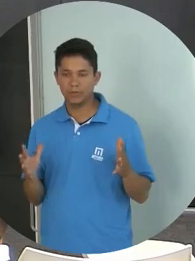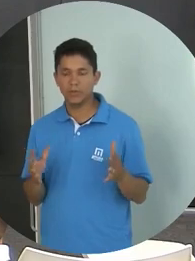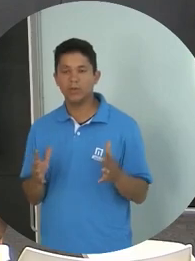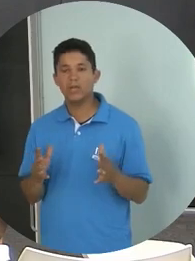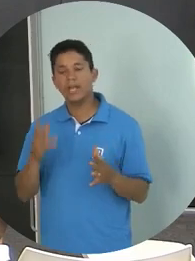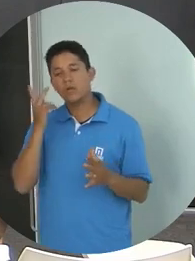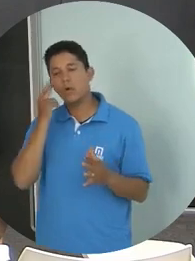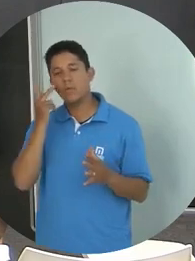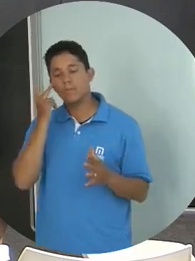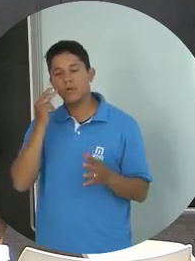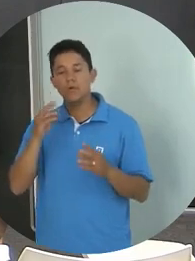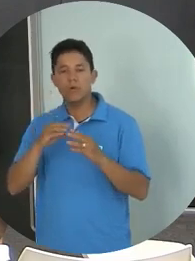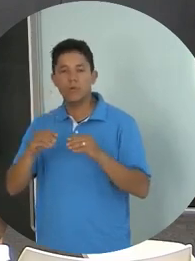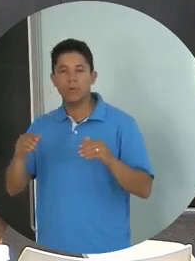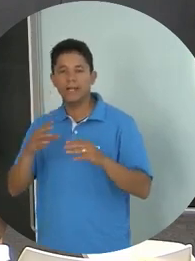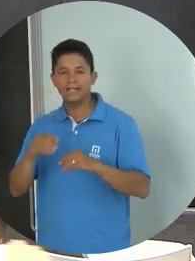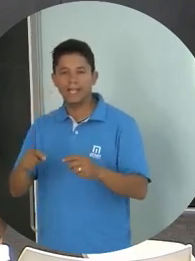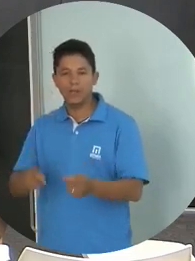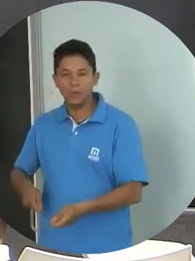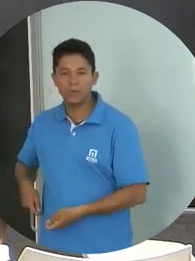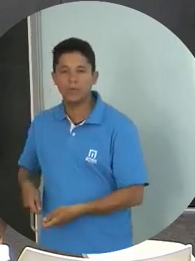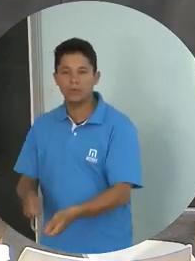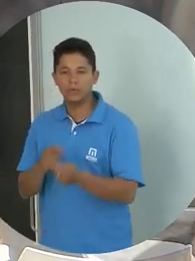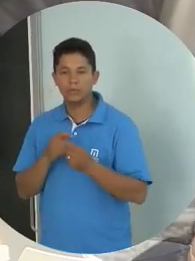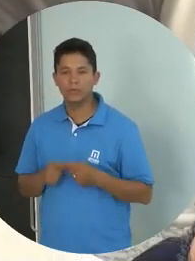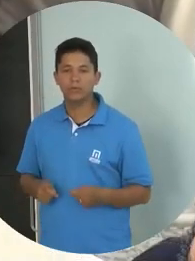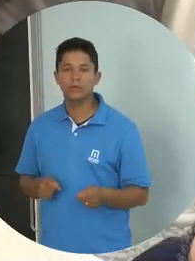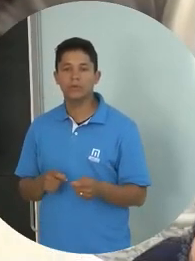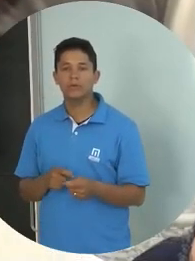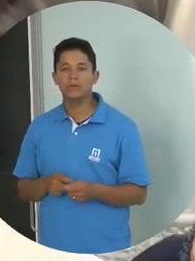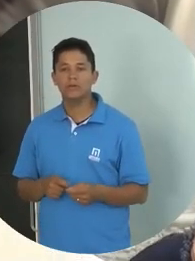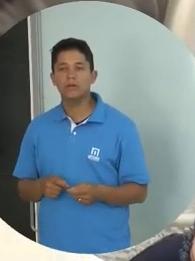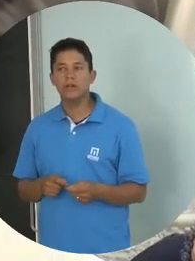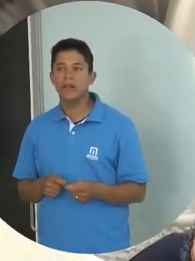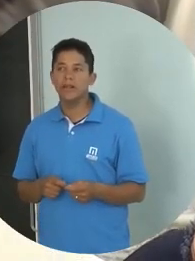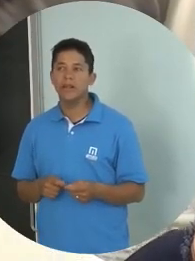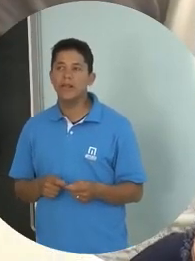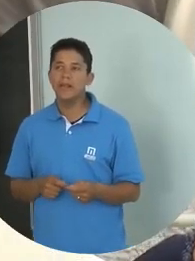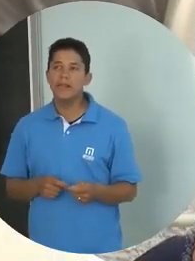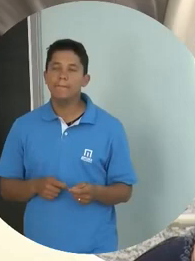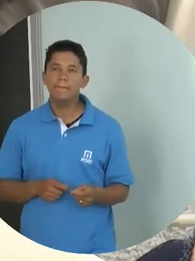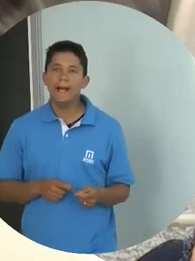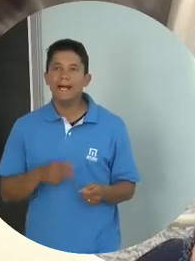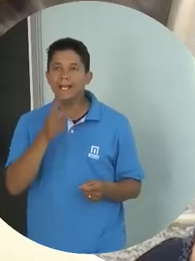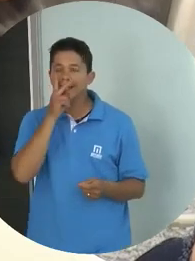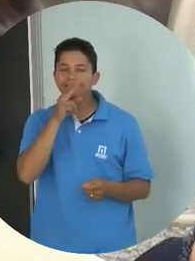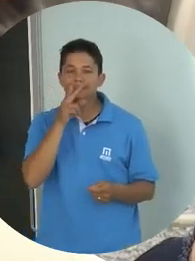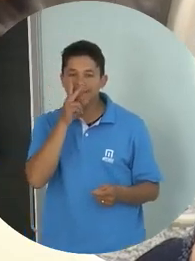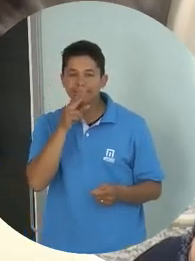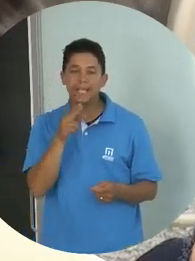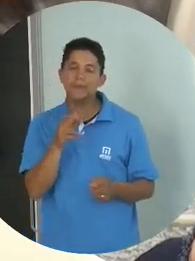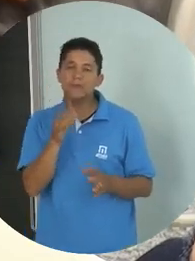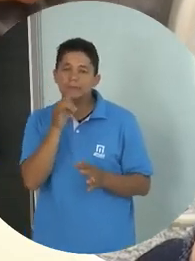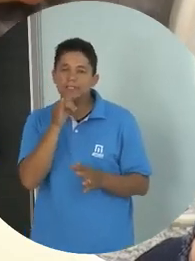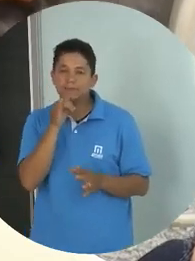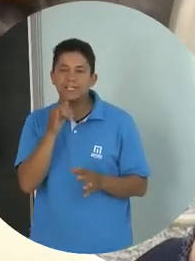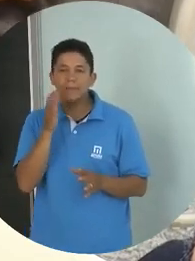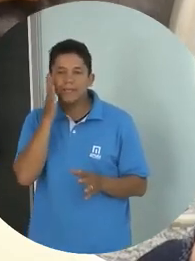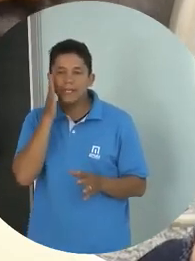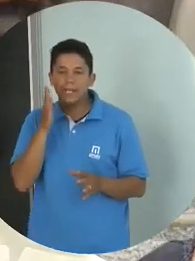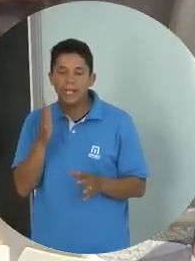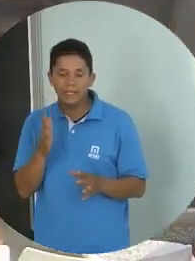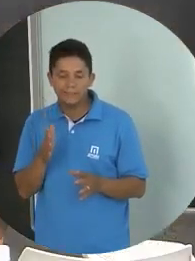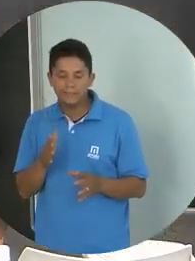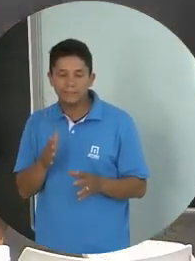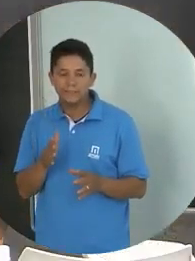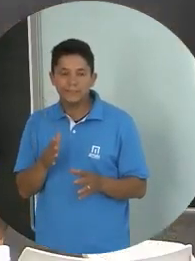né? E depois você constrói uma capa de concreto, né, por cima. Era o caso ou era solo natural?